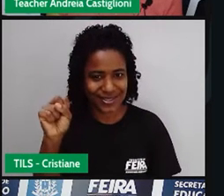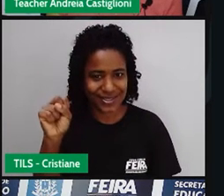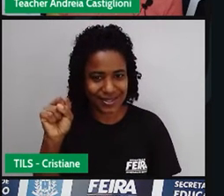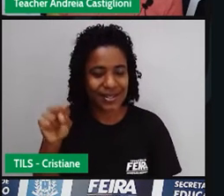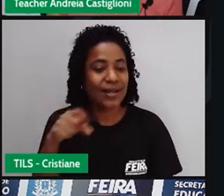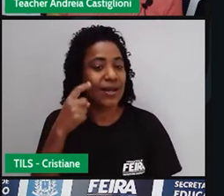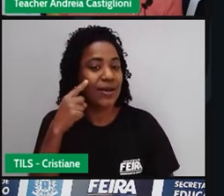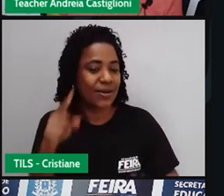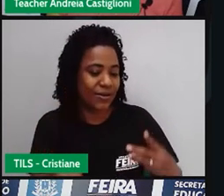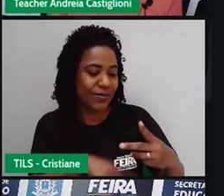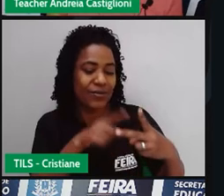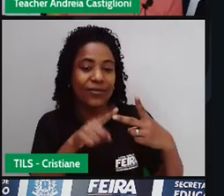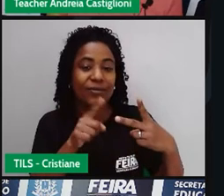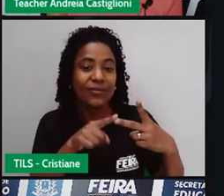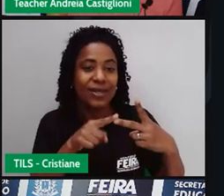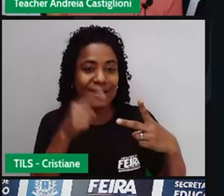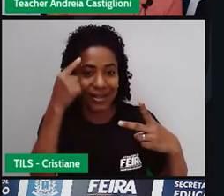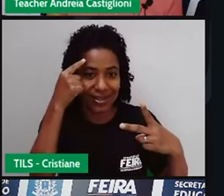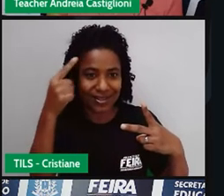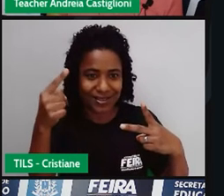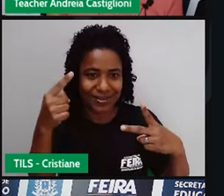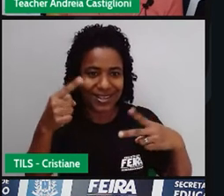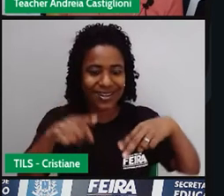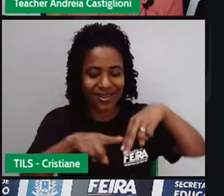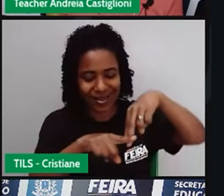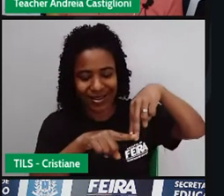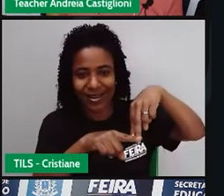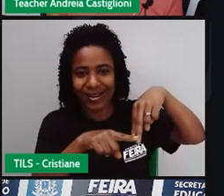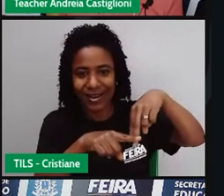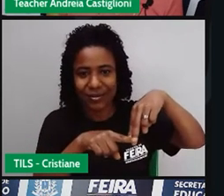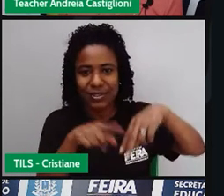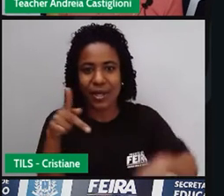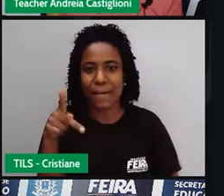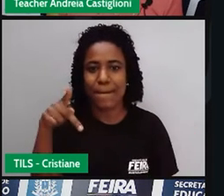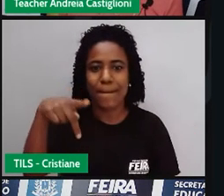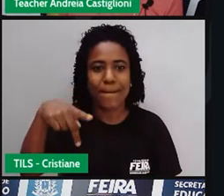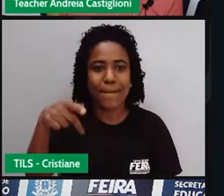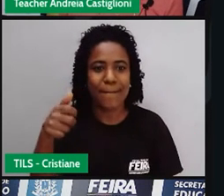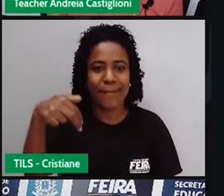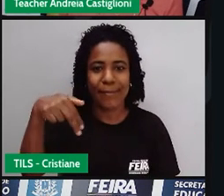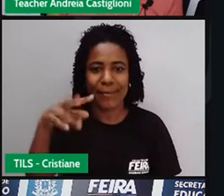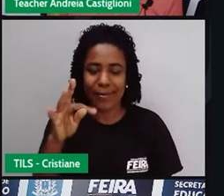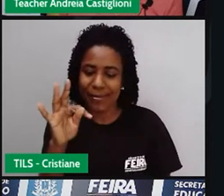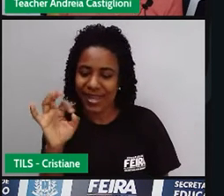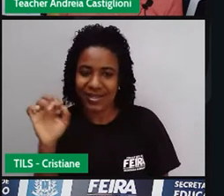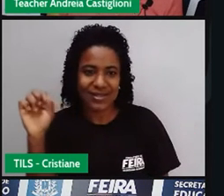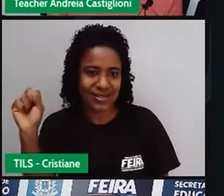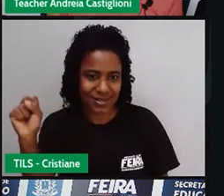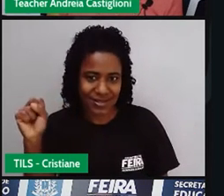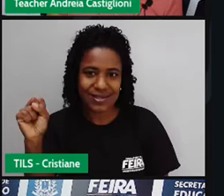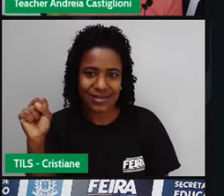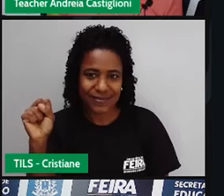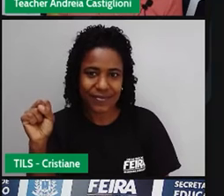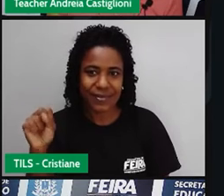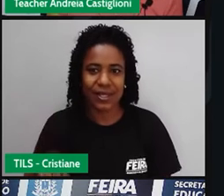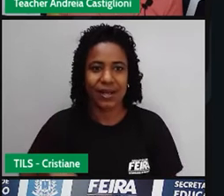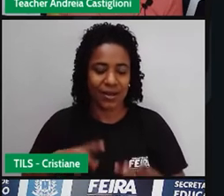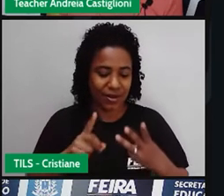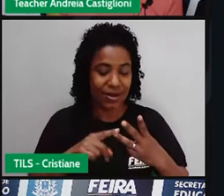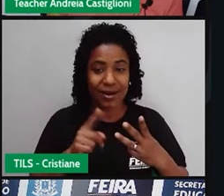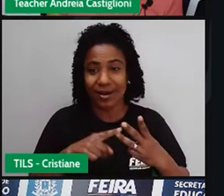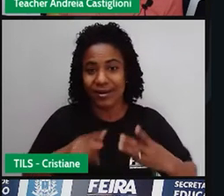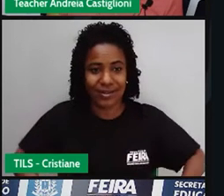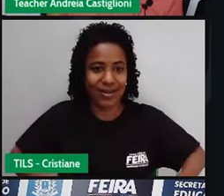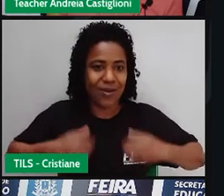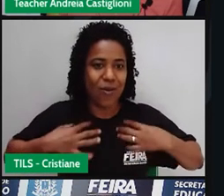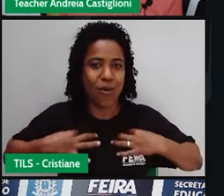a gente fala P tenha para dormir jama a jama